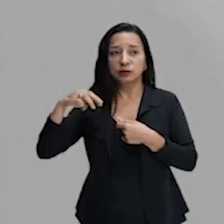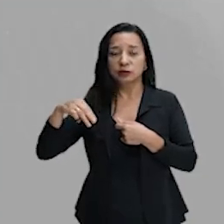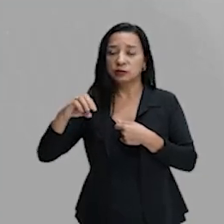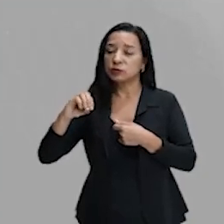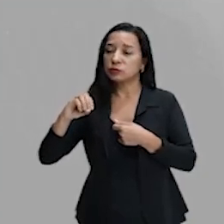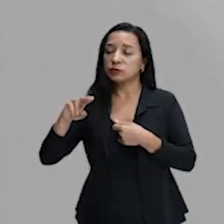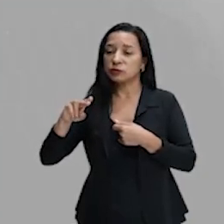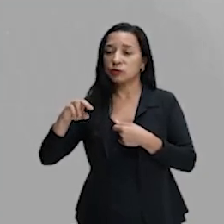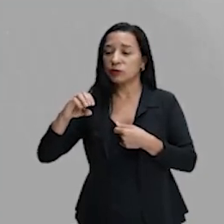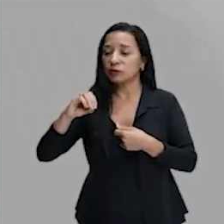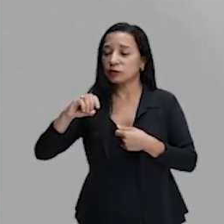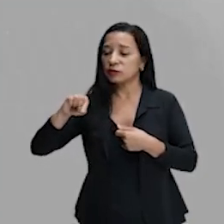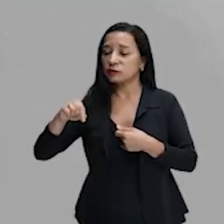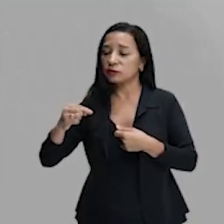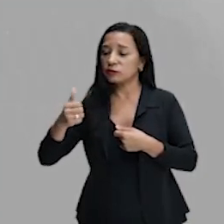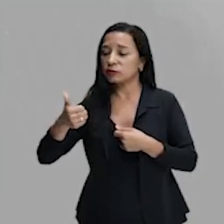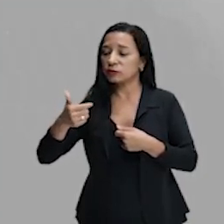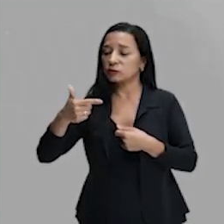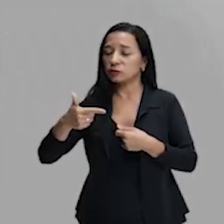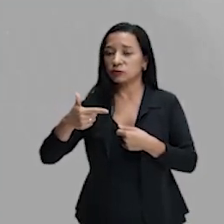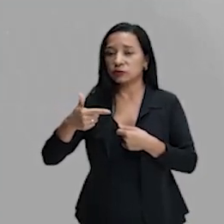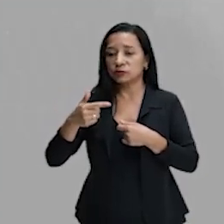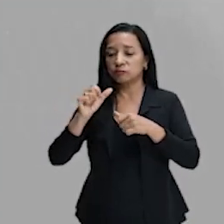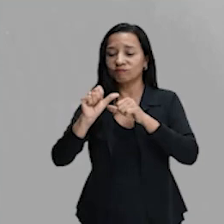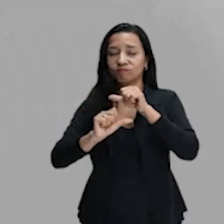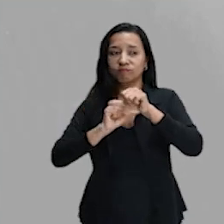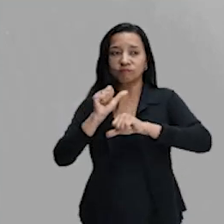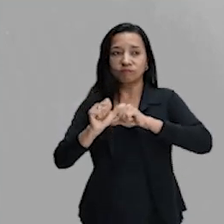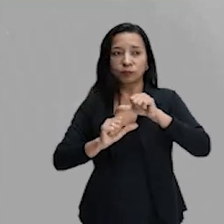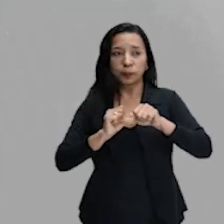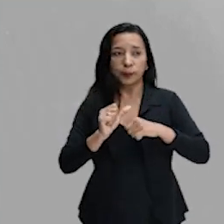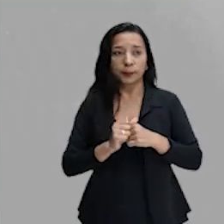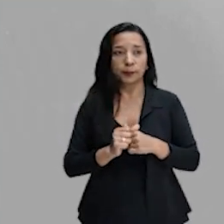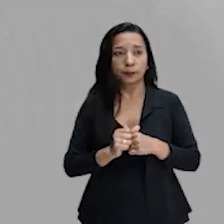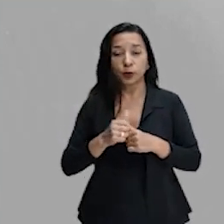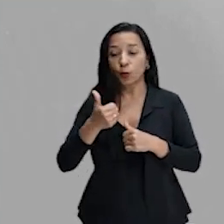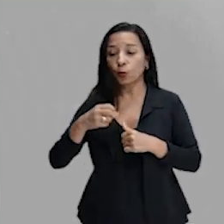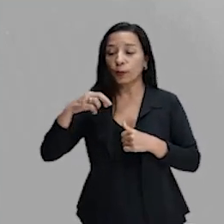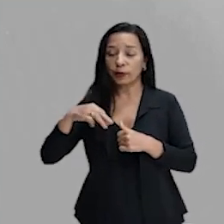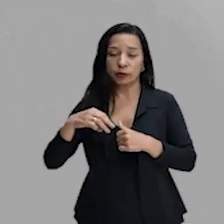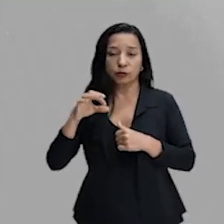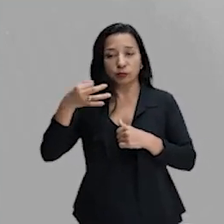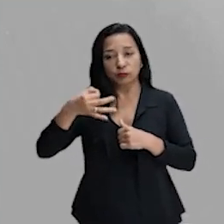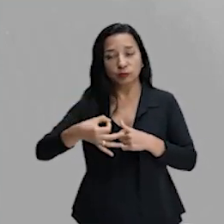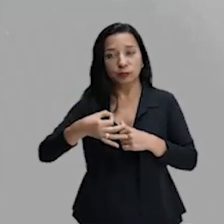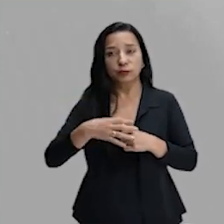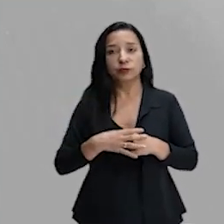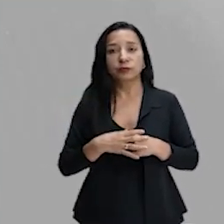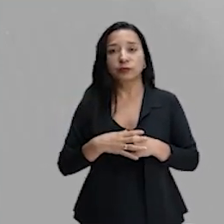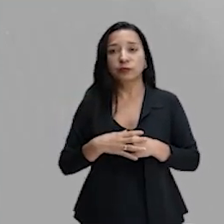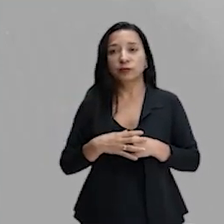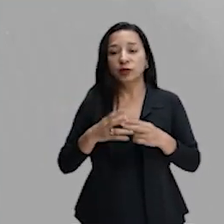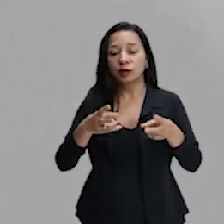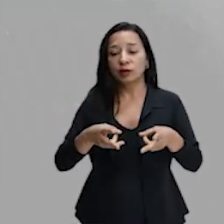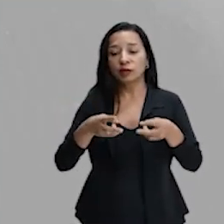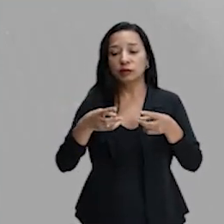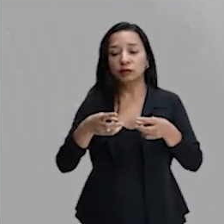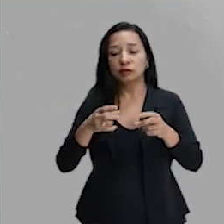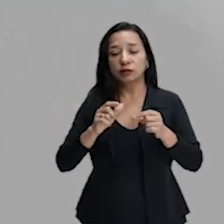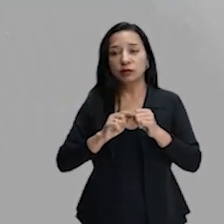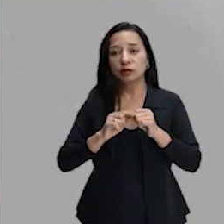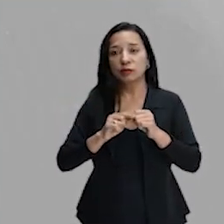certo e aqui o comprimento está Tá OK Tá então muita atenção quando você trabalhar com medidas